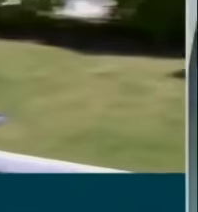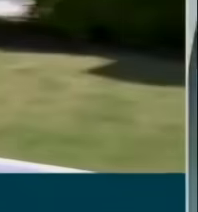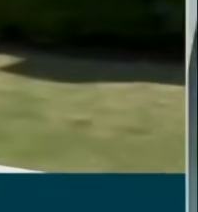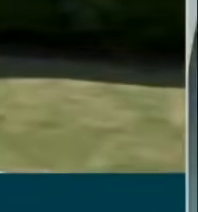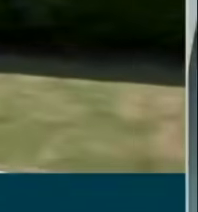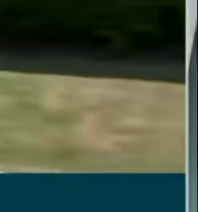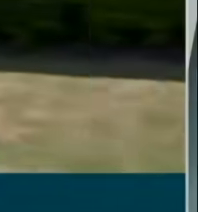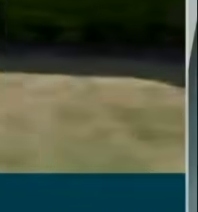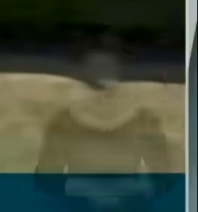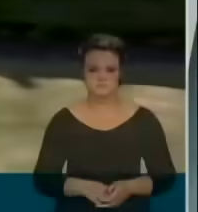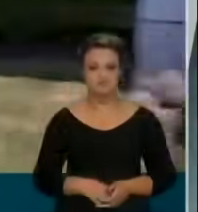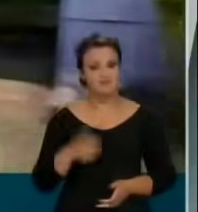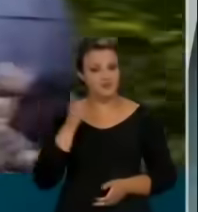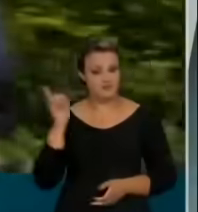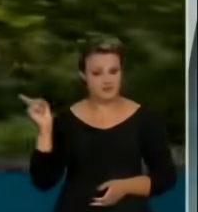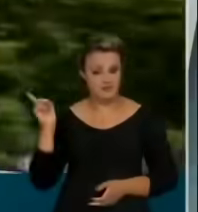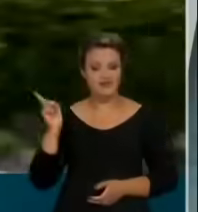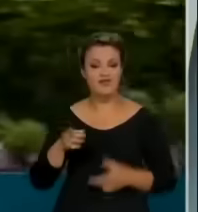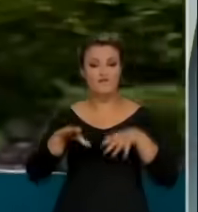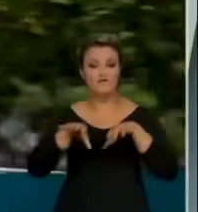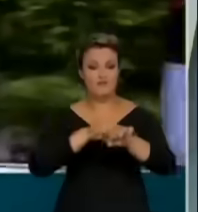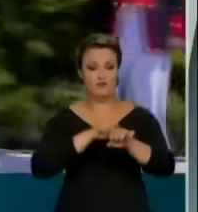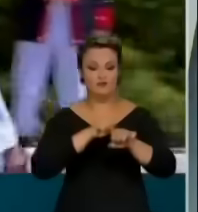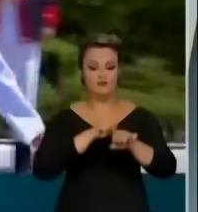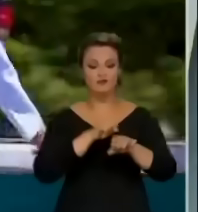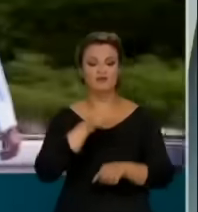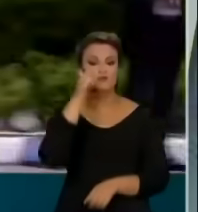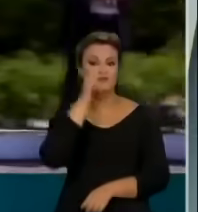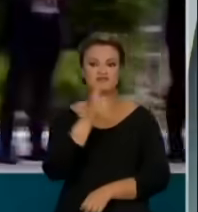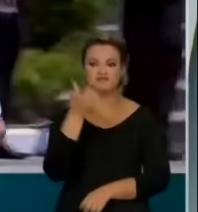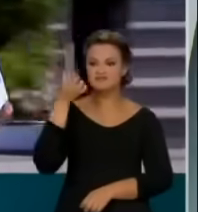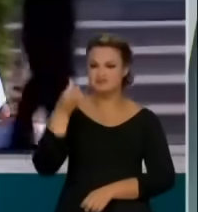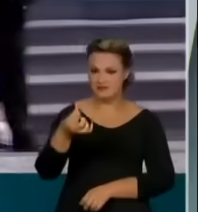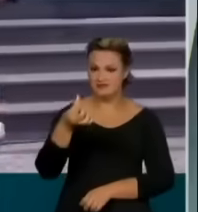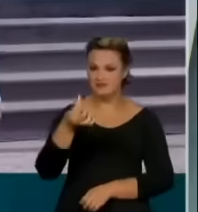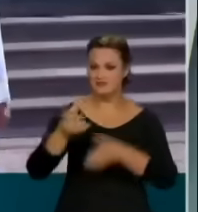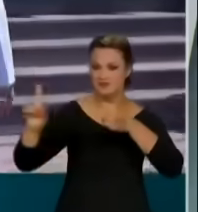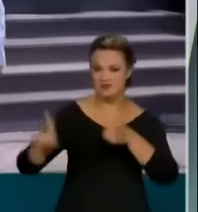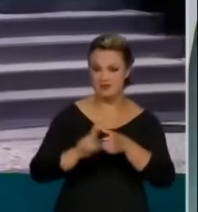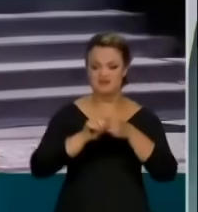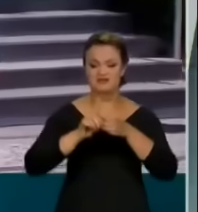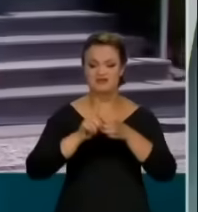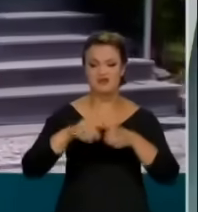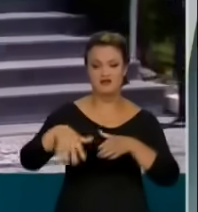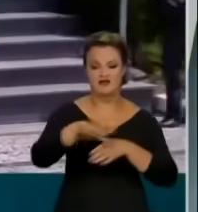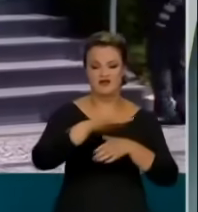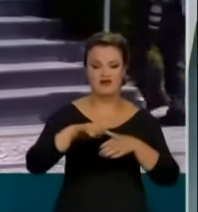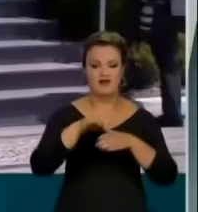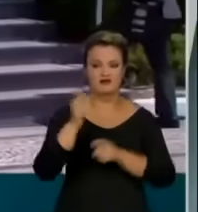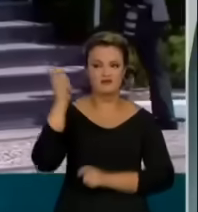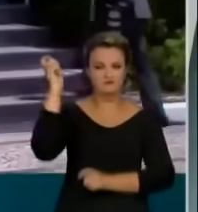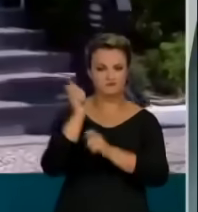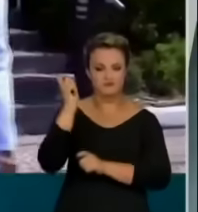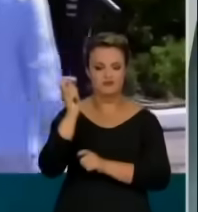significa? Significa o que está acontecendo realmente. Que as Forças Armadas não vão fazer